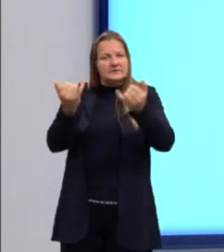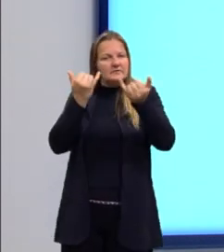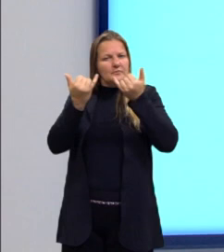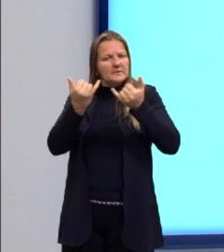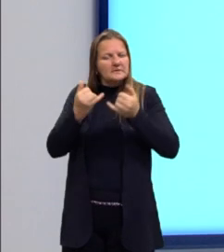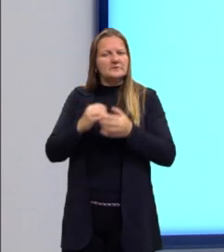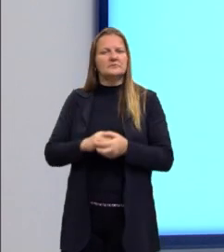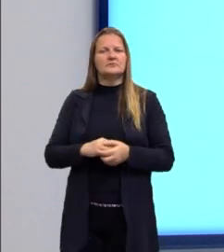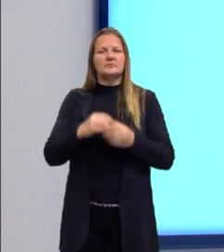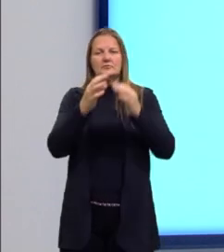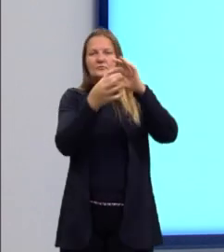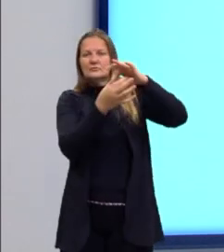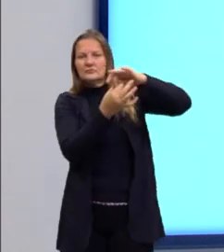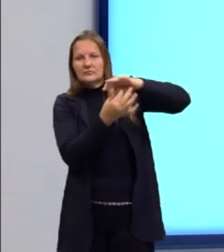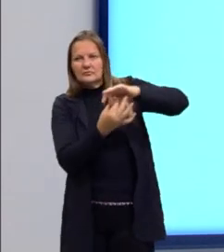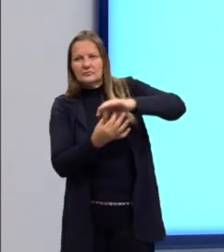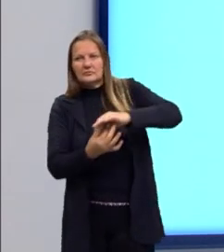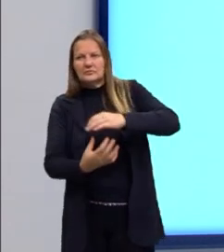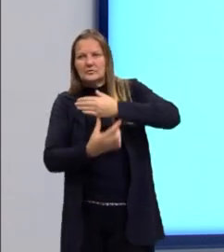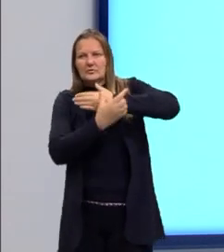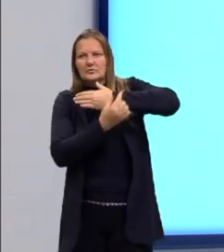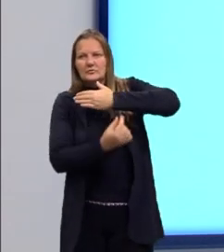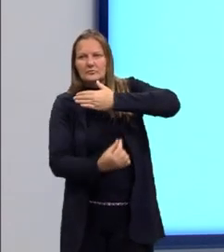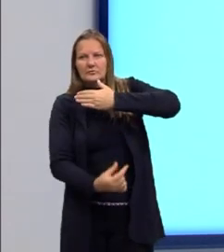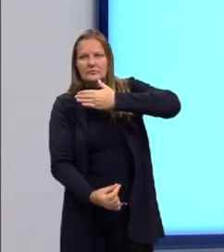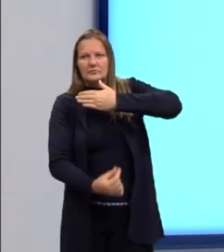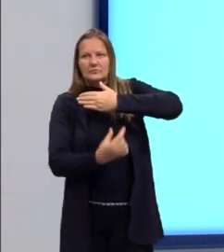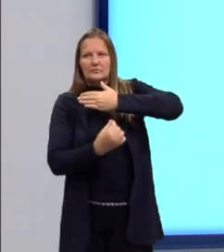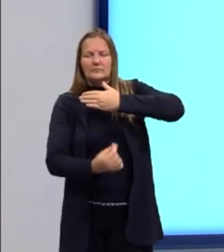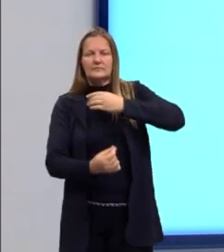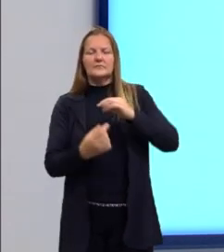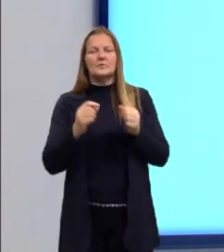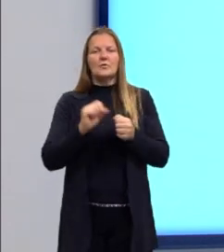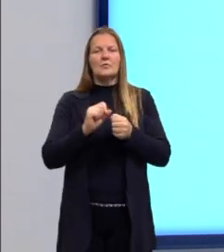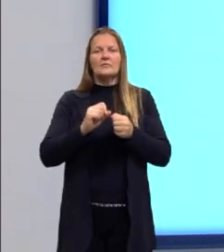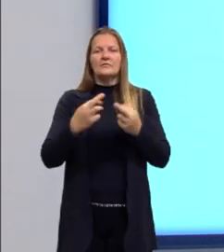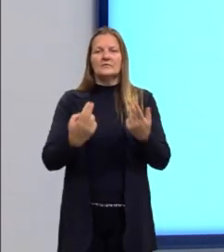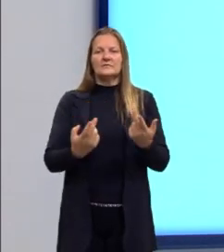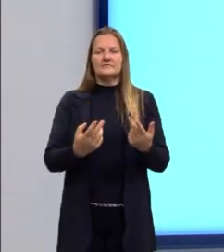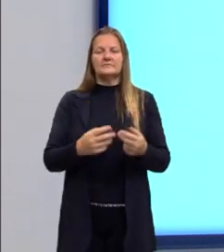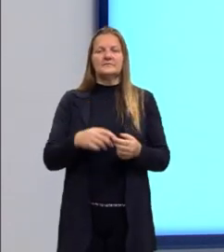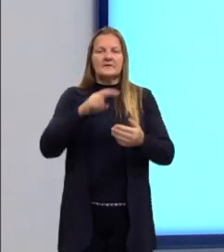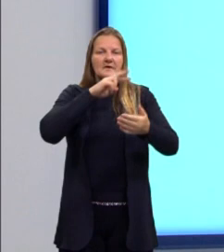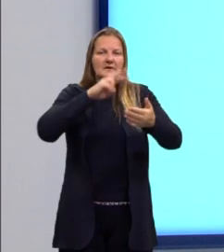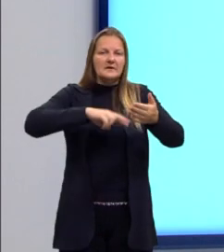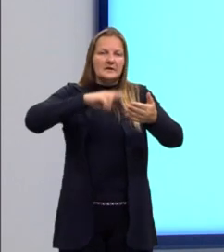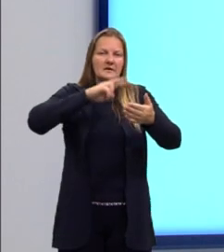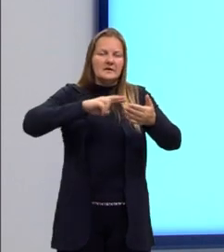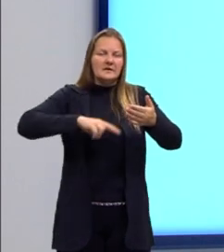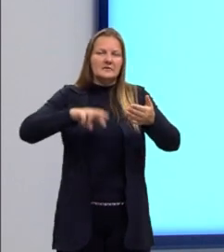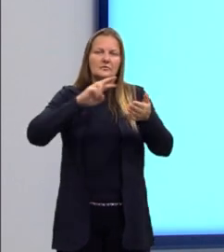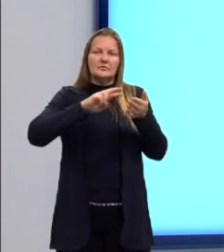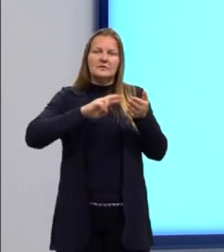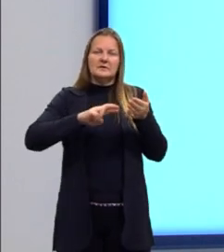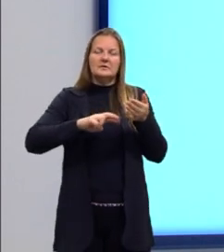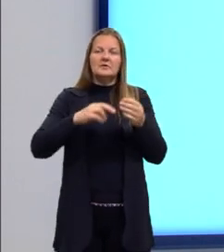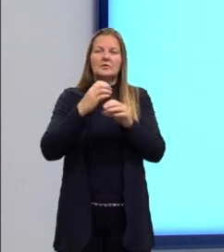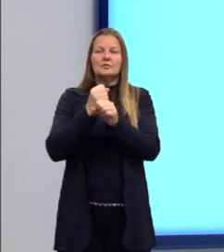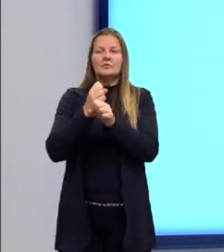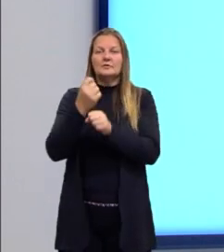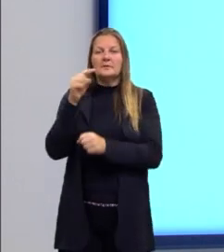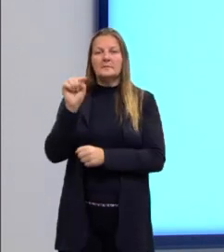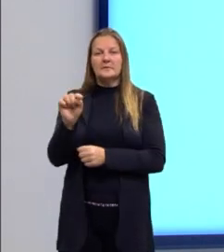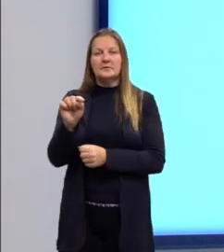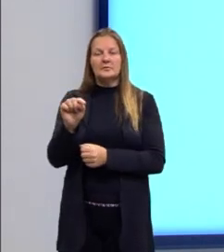intervenção ao longo do meu texto né nos parágrafos de desenvolvimento de que maneira lendo as redações nota mil